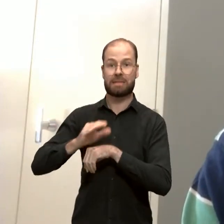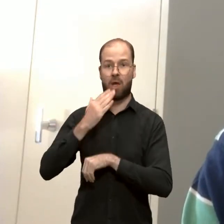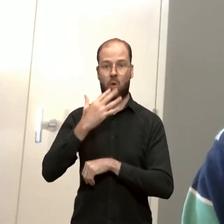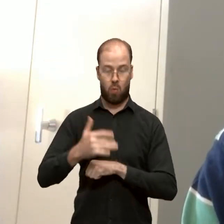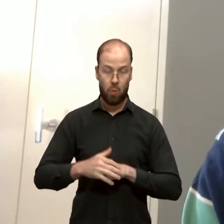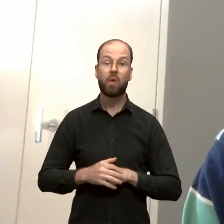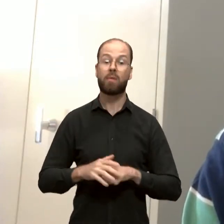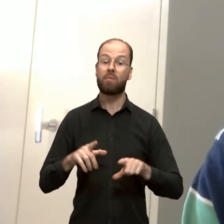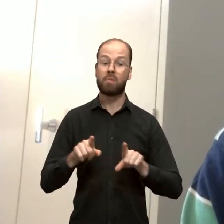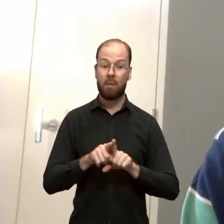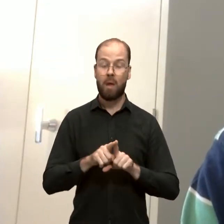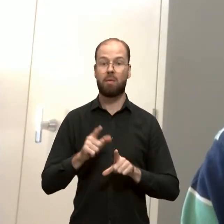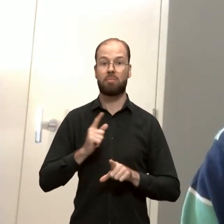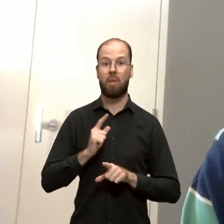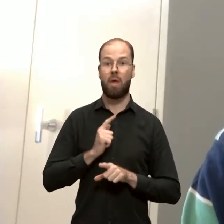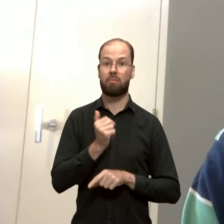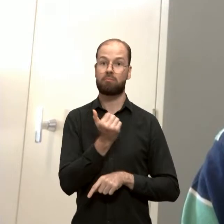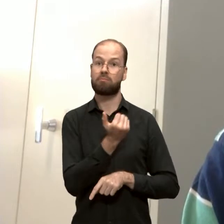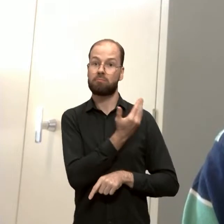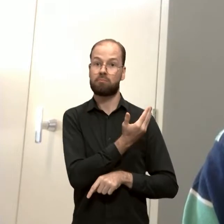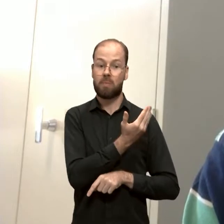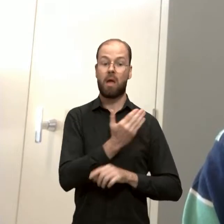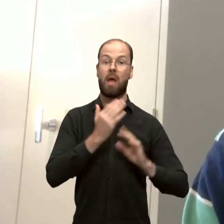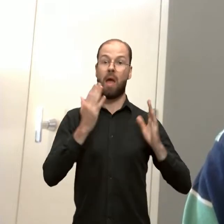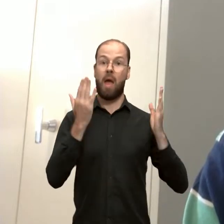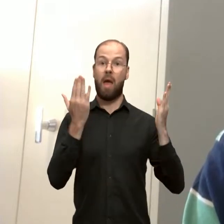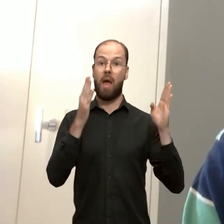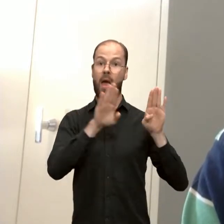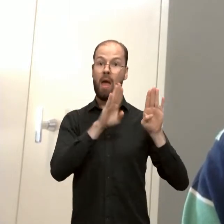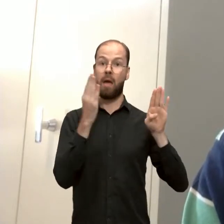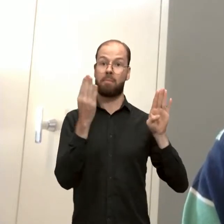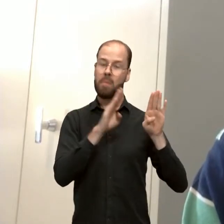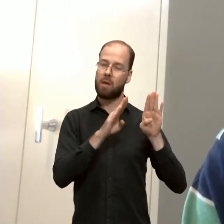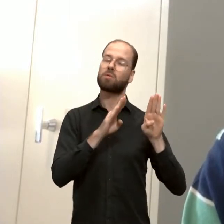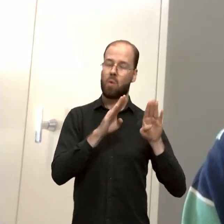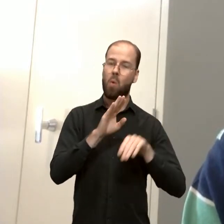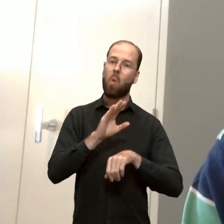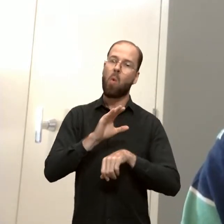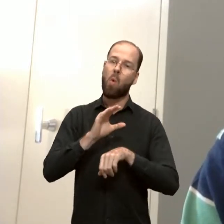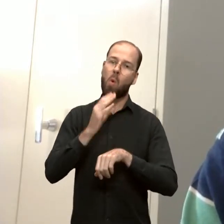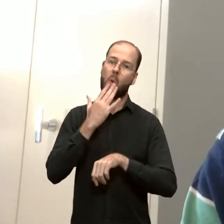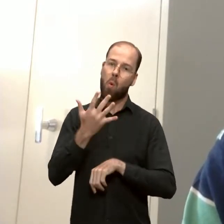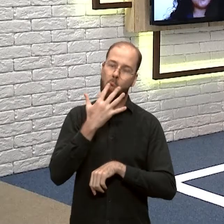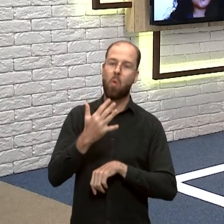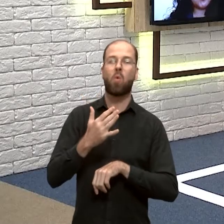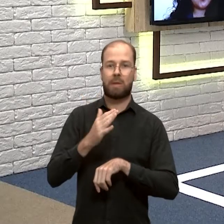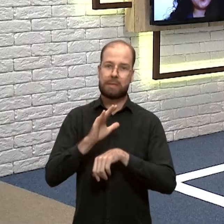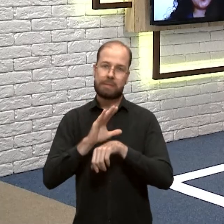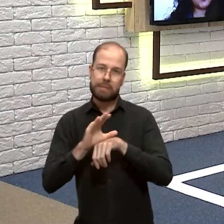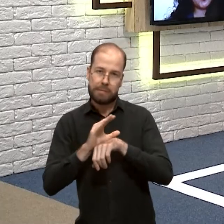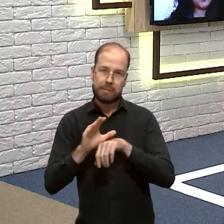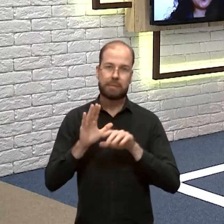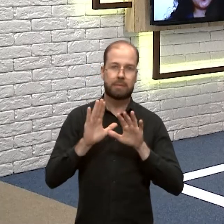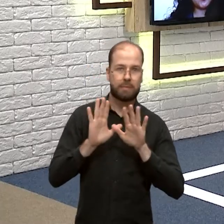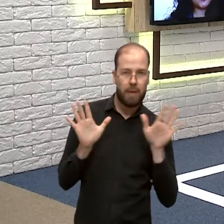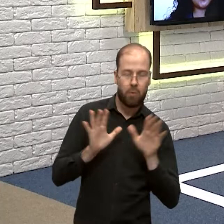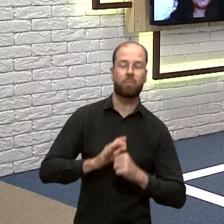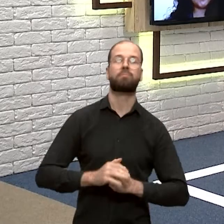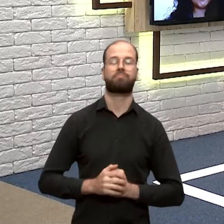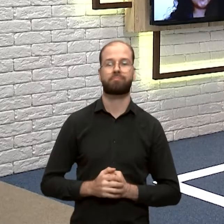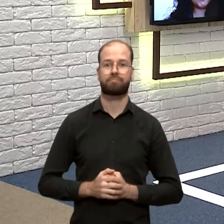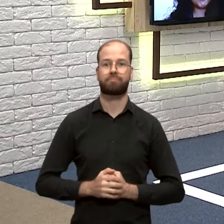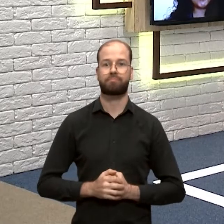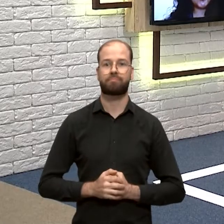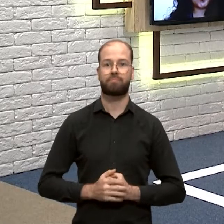e um armário também de mais ou menos a mesma cor. Obrigada, professor. E